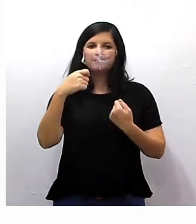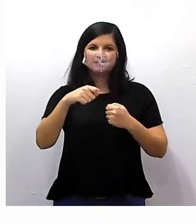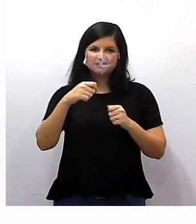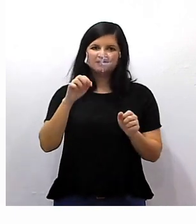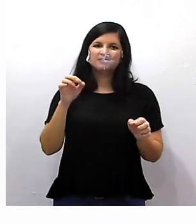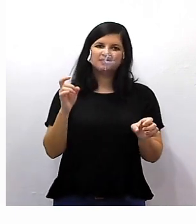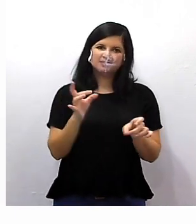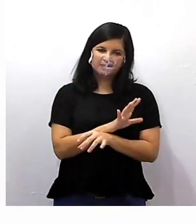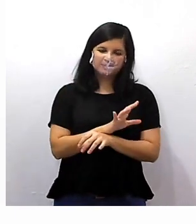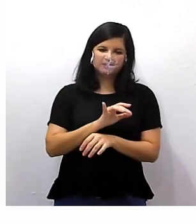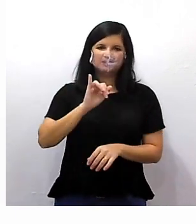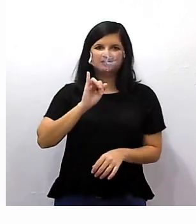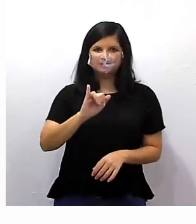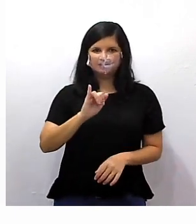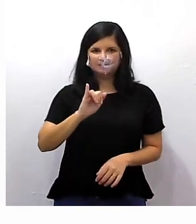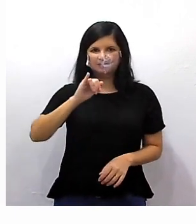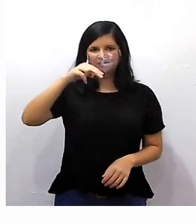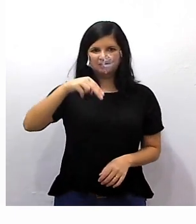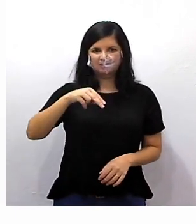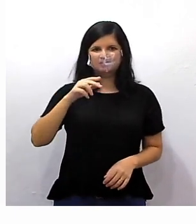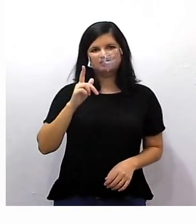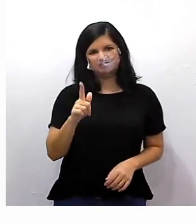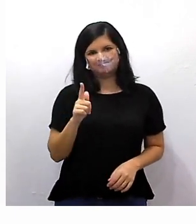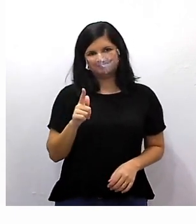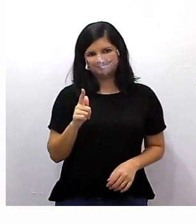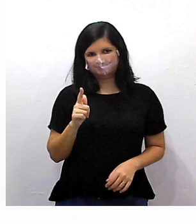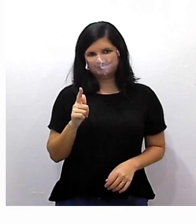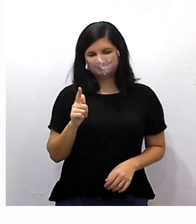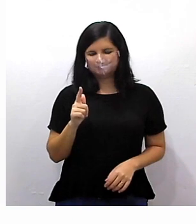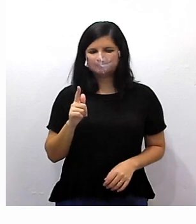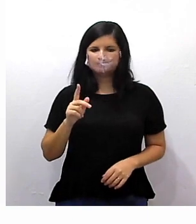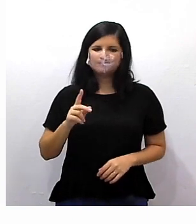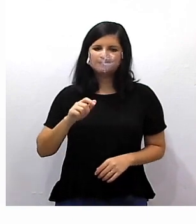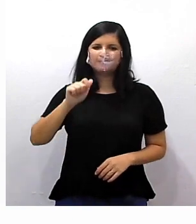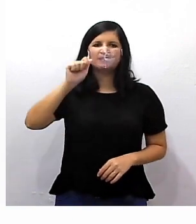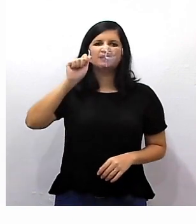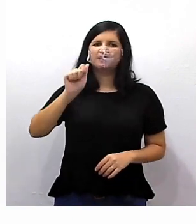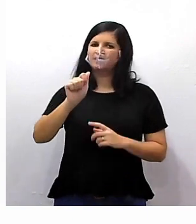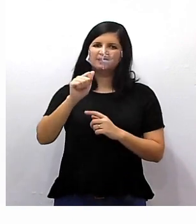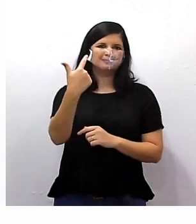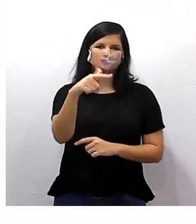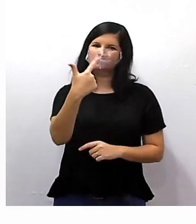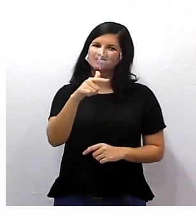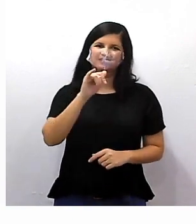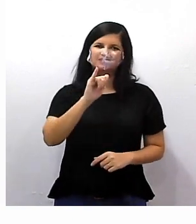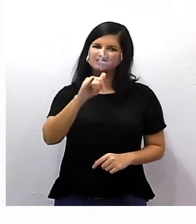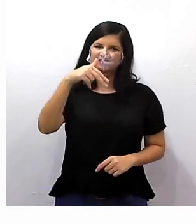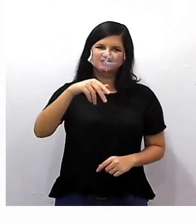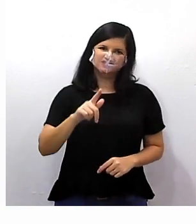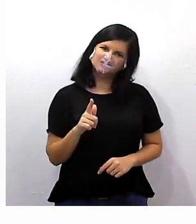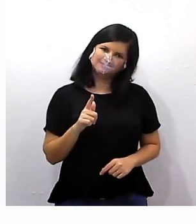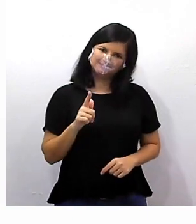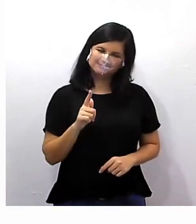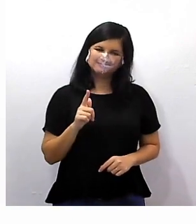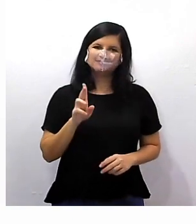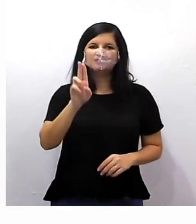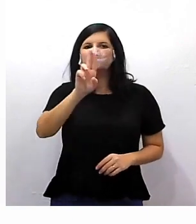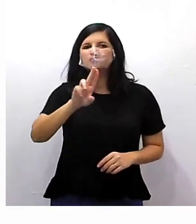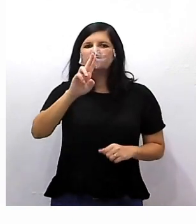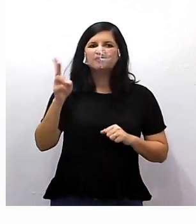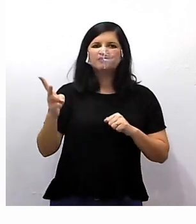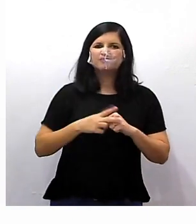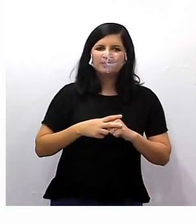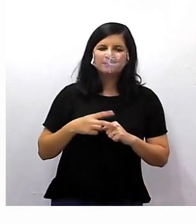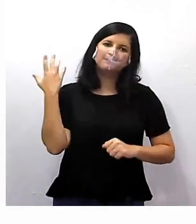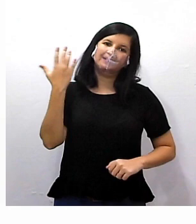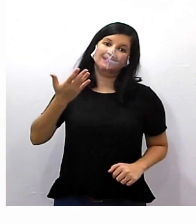terminar em ing. O gerúndio. Na letra A, o verbo principal, que é o to get, ele não está terminado em gerúndio. E a gente tem o uso ali do verbo to be